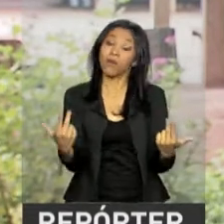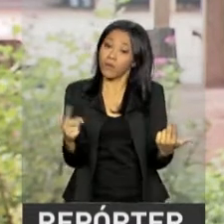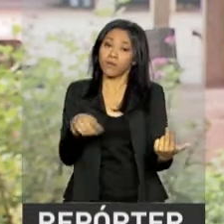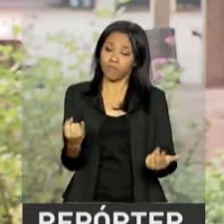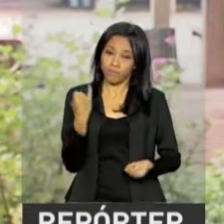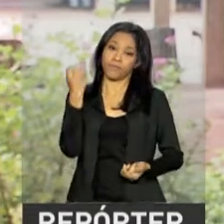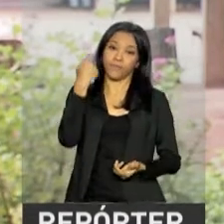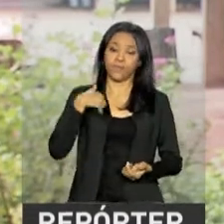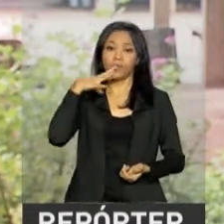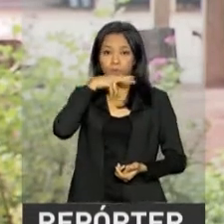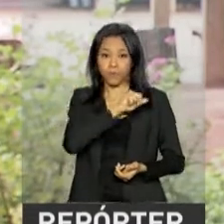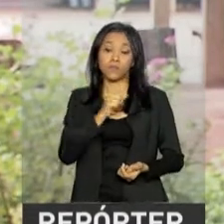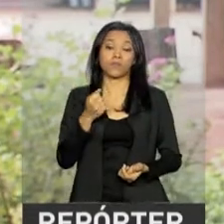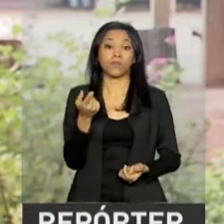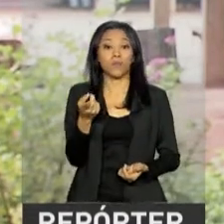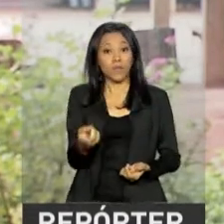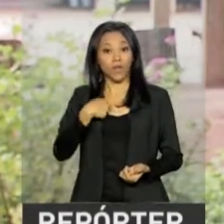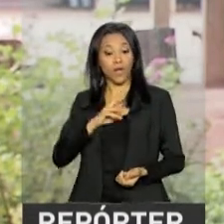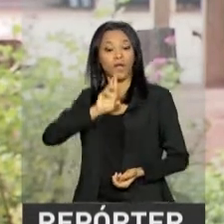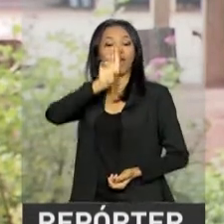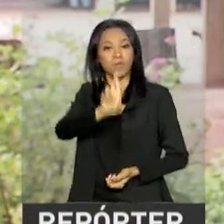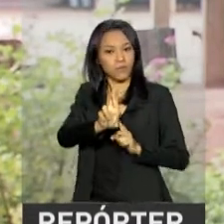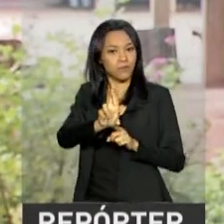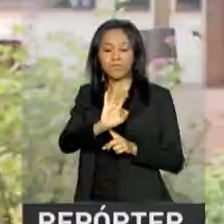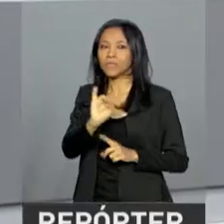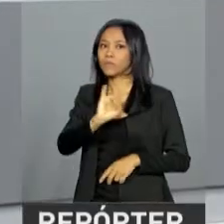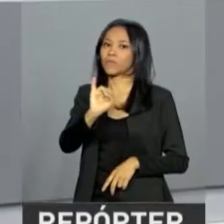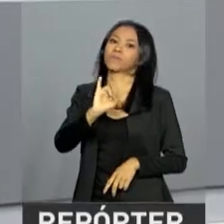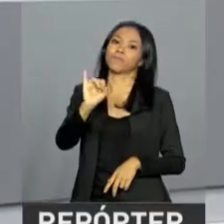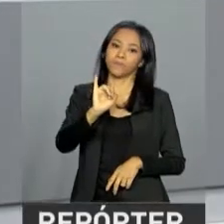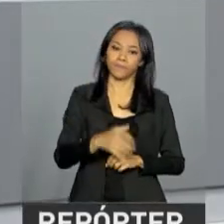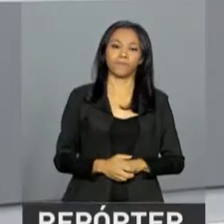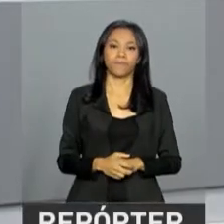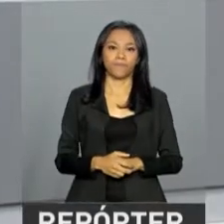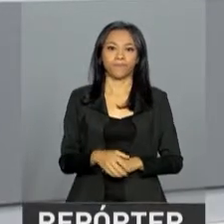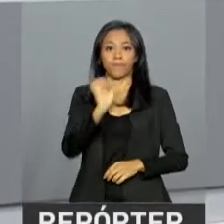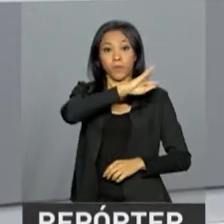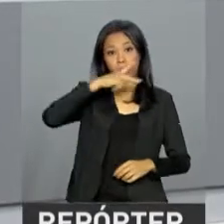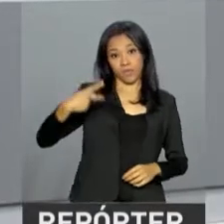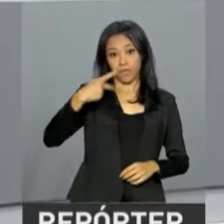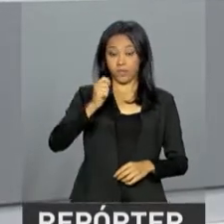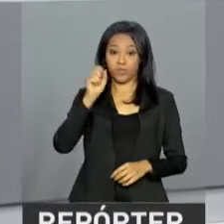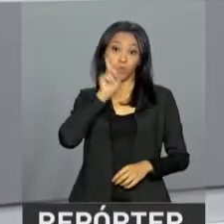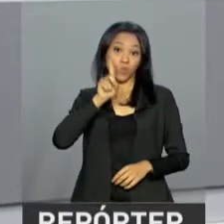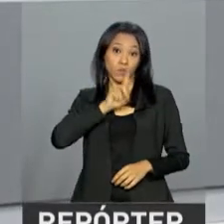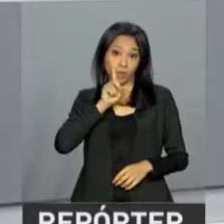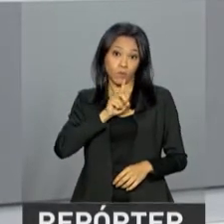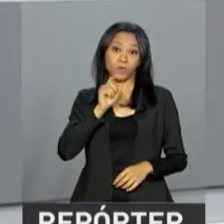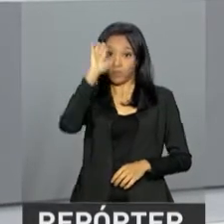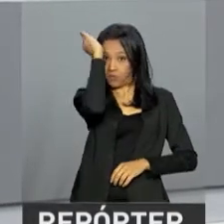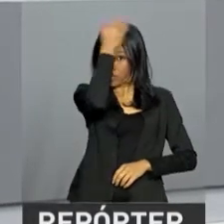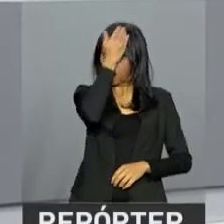importante acho que a representatividade ela é fundamental o presidente dos estados unidos donald trump